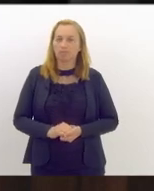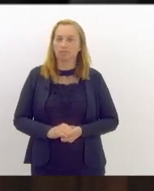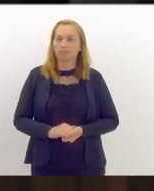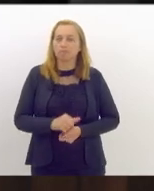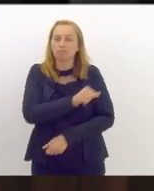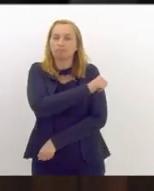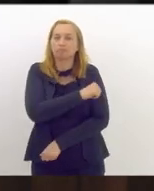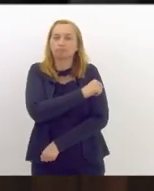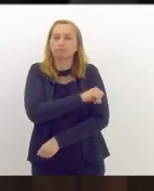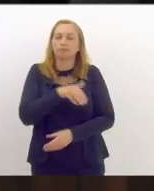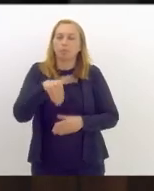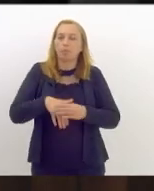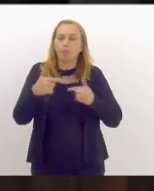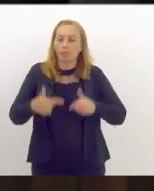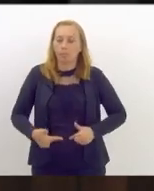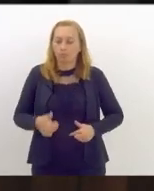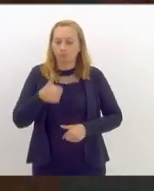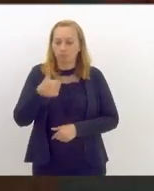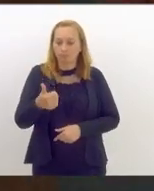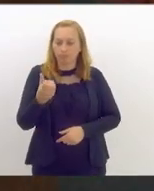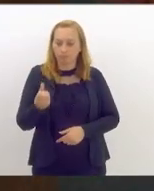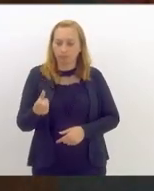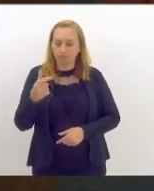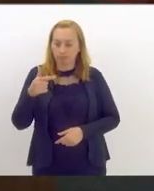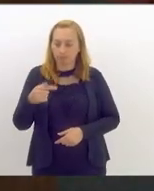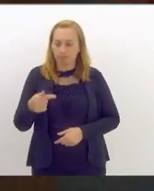abstenção não 674